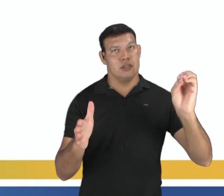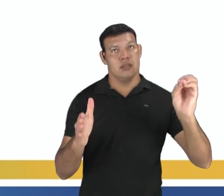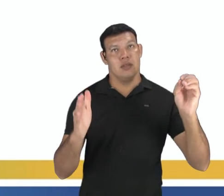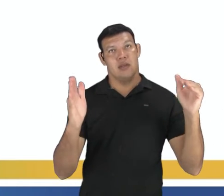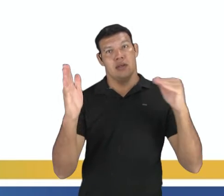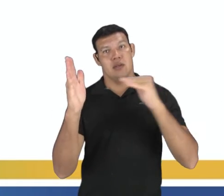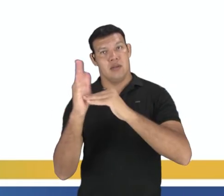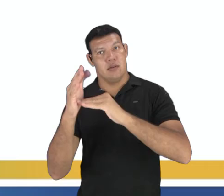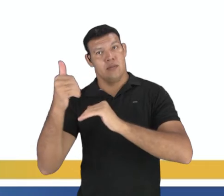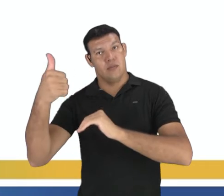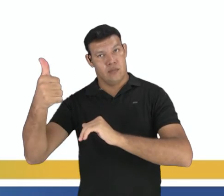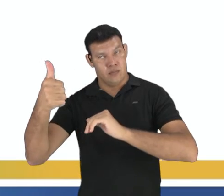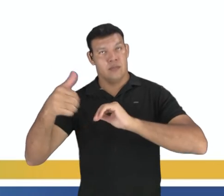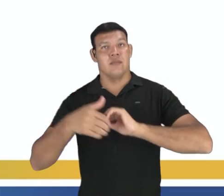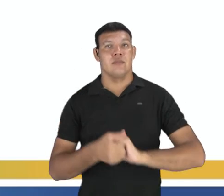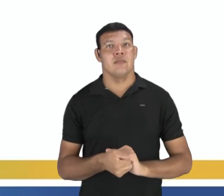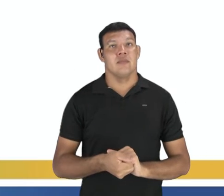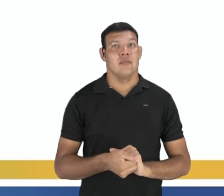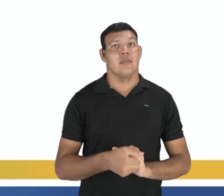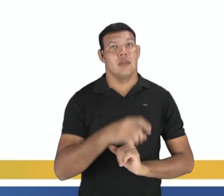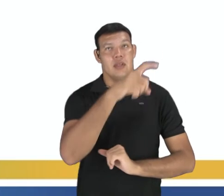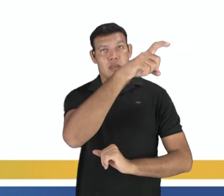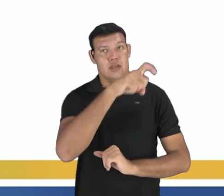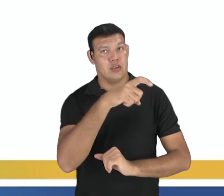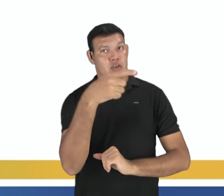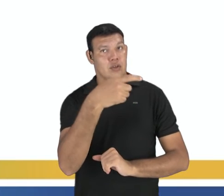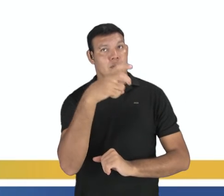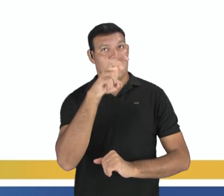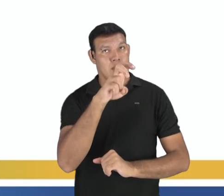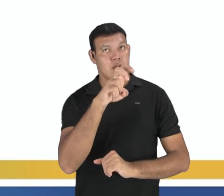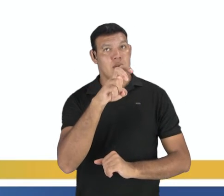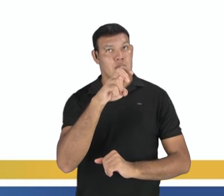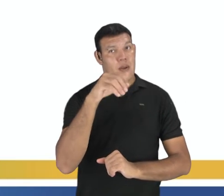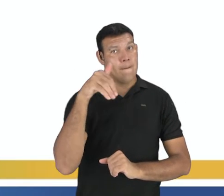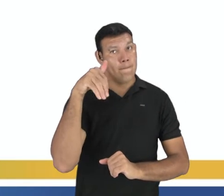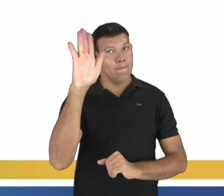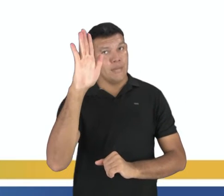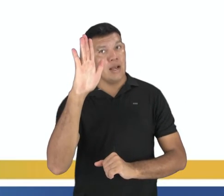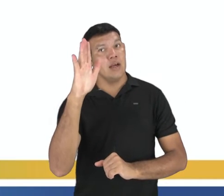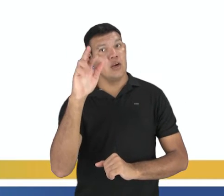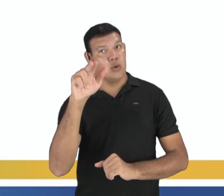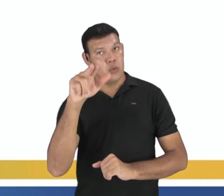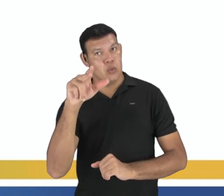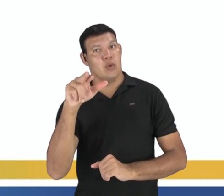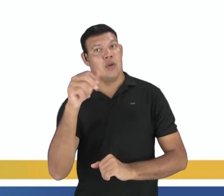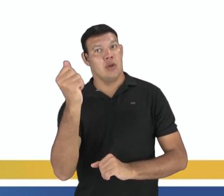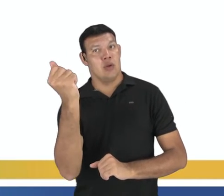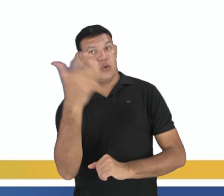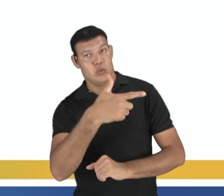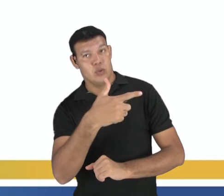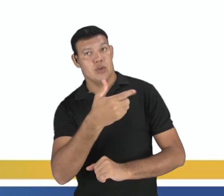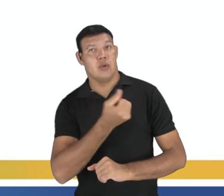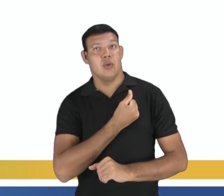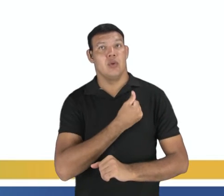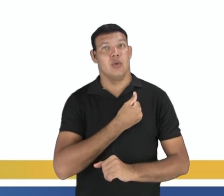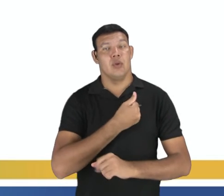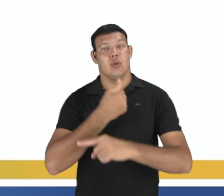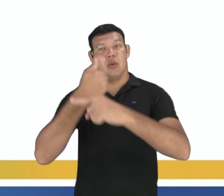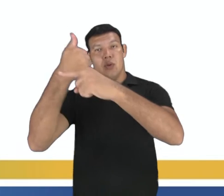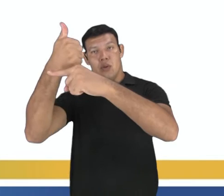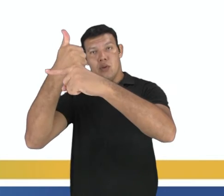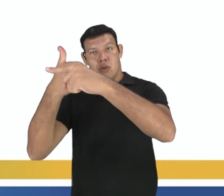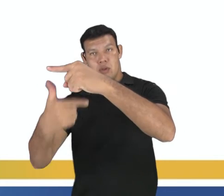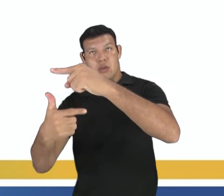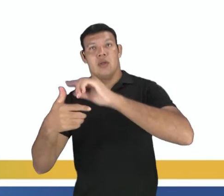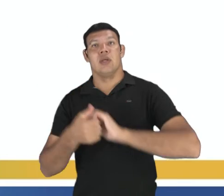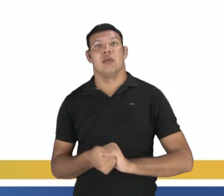1. Então, nesse caso, o meu x menos 5 é maior ou igual que meio, onde o